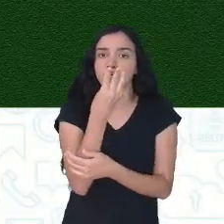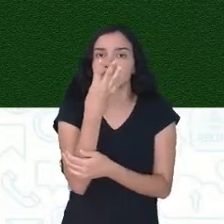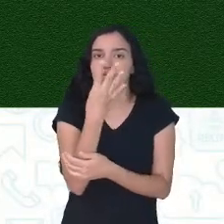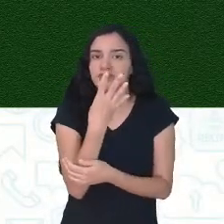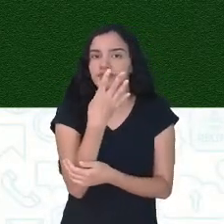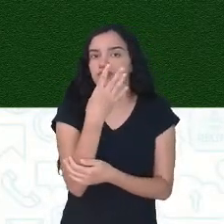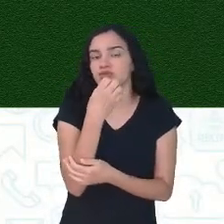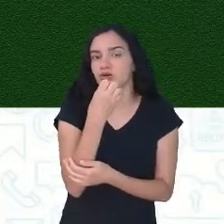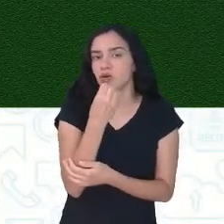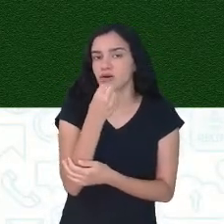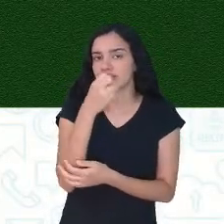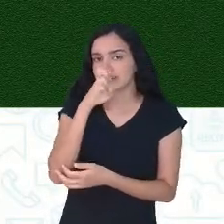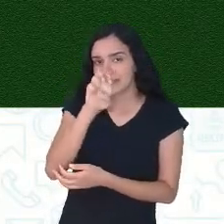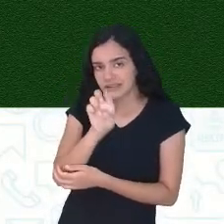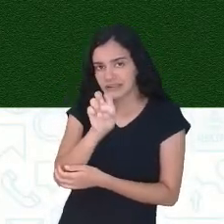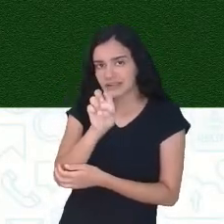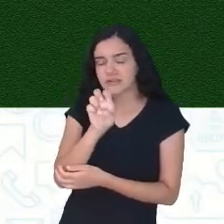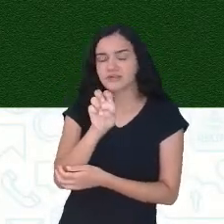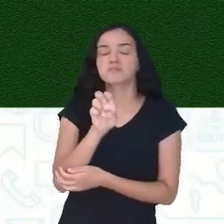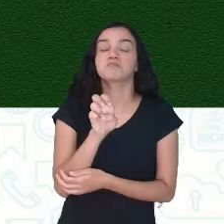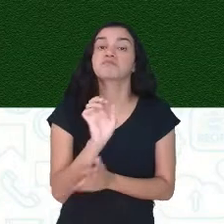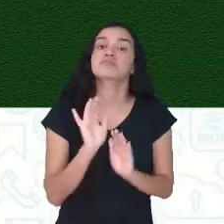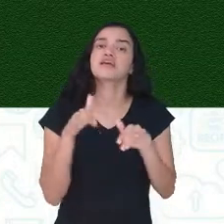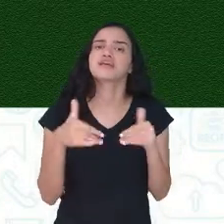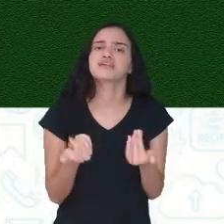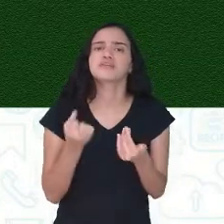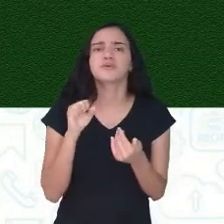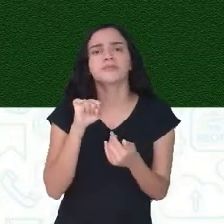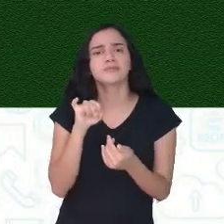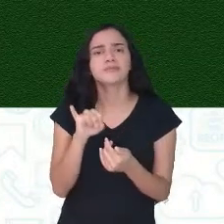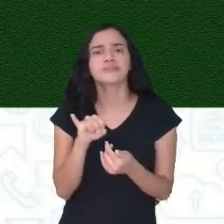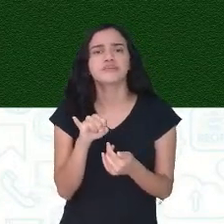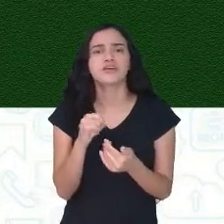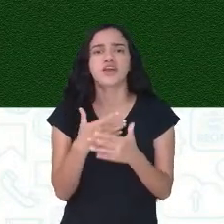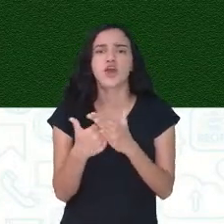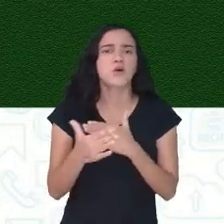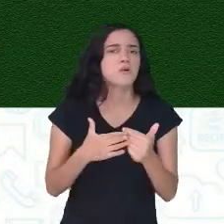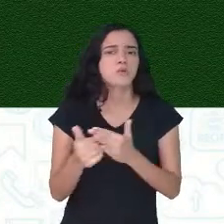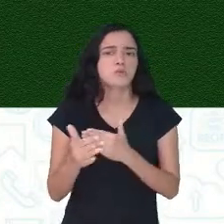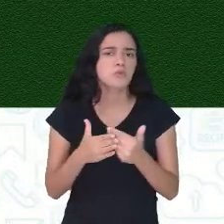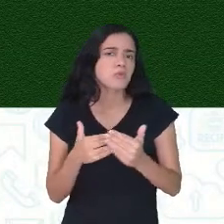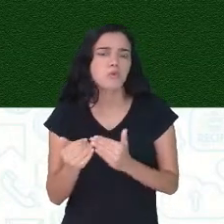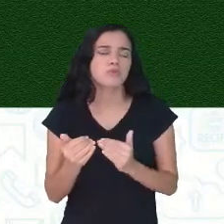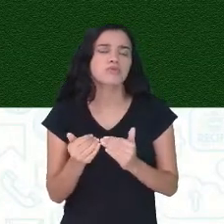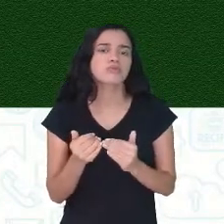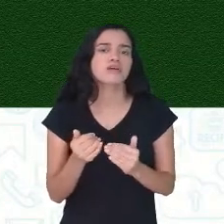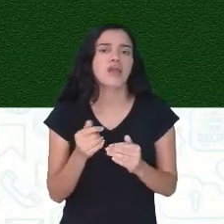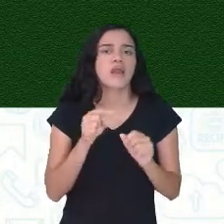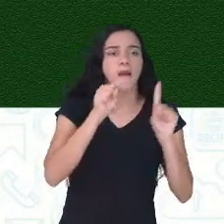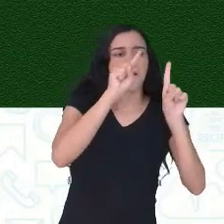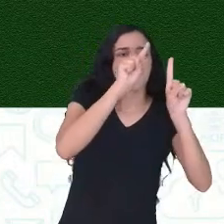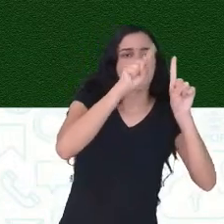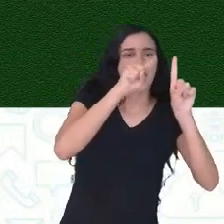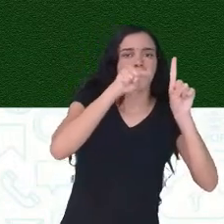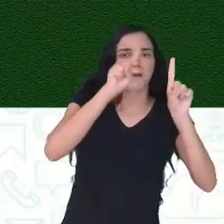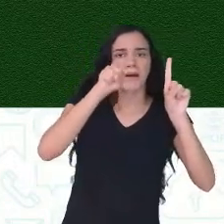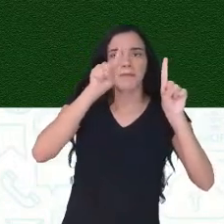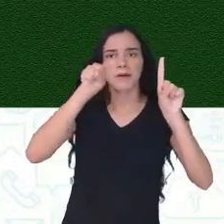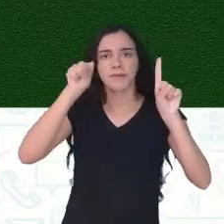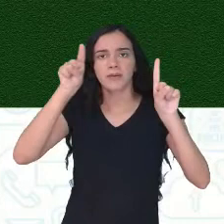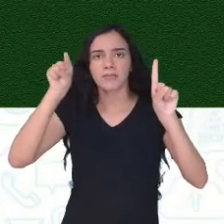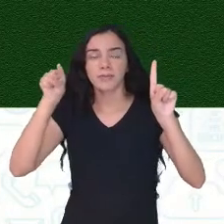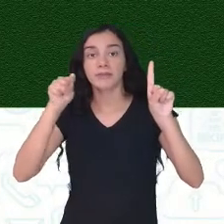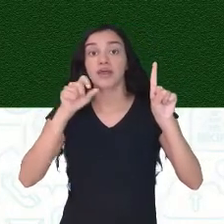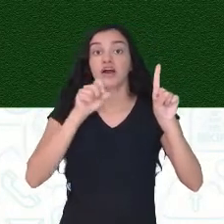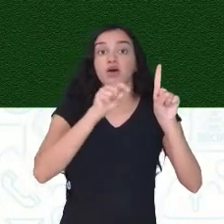2, 3, 4, 5. Então, se eu pegar qualquer tracinho desse, se eu pegar o